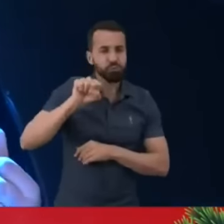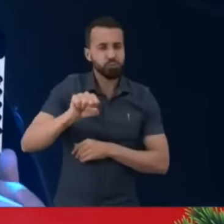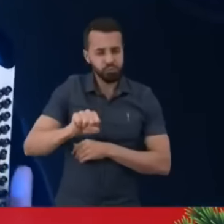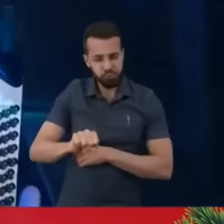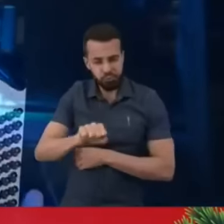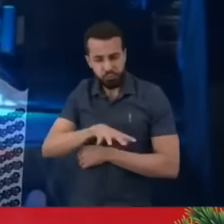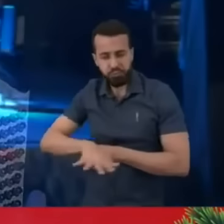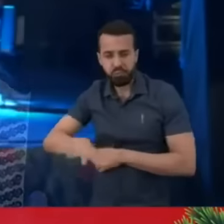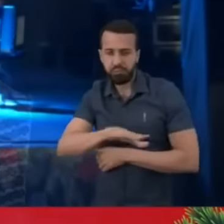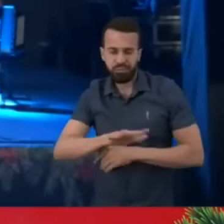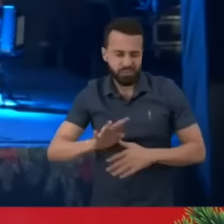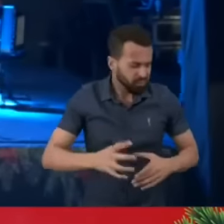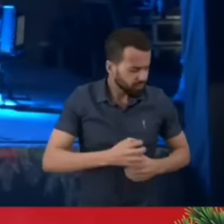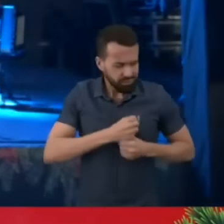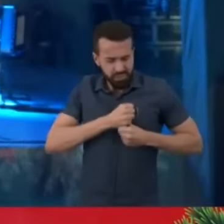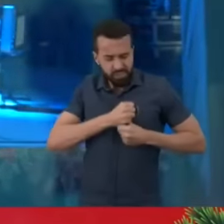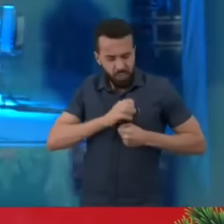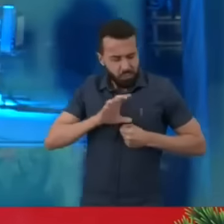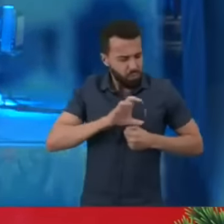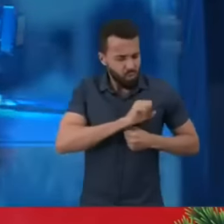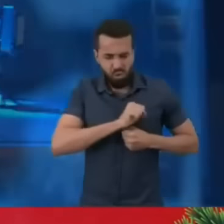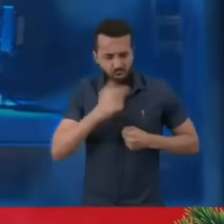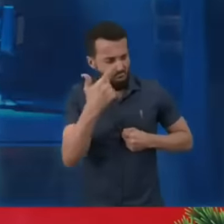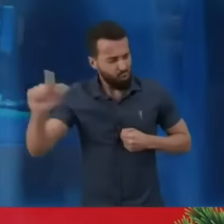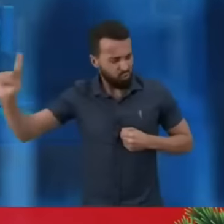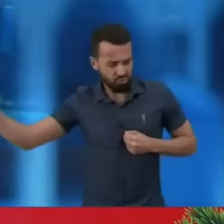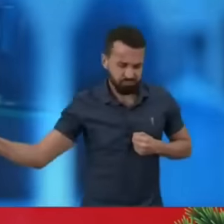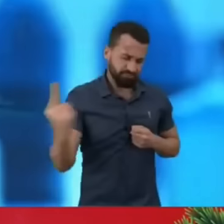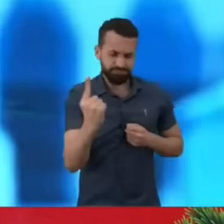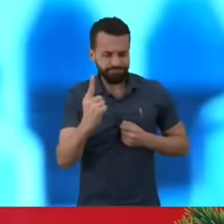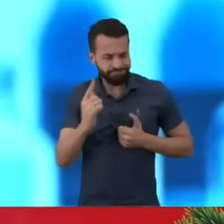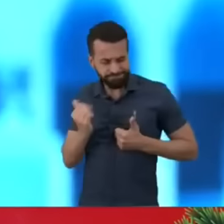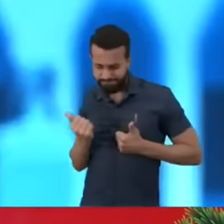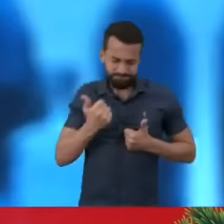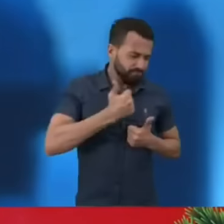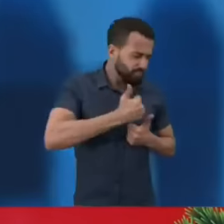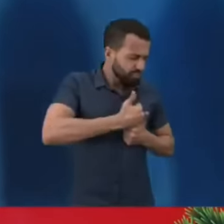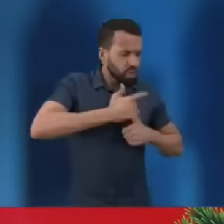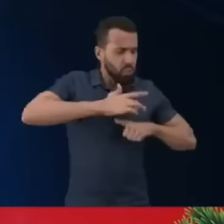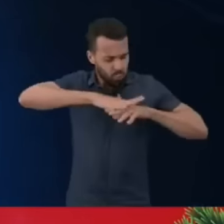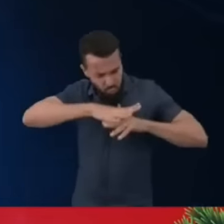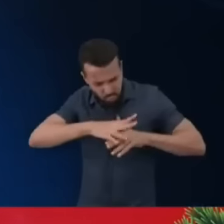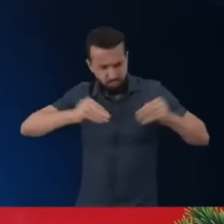A dor do amor é como pro amor que a gente cura.